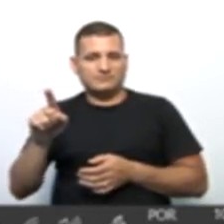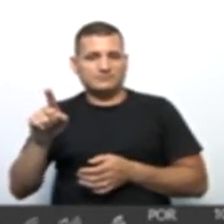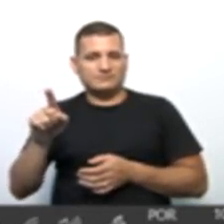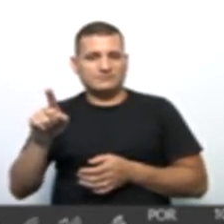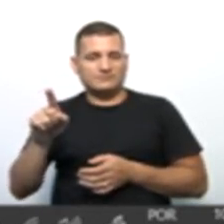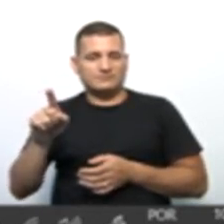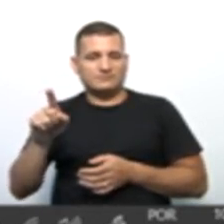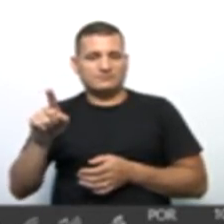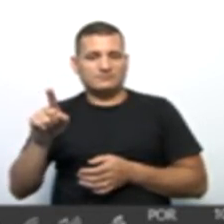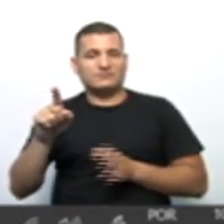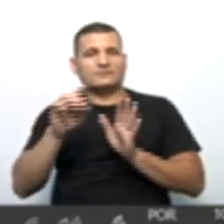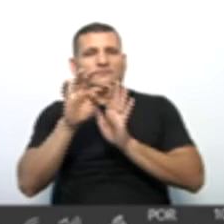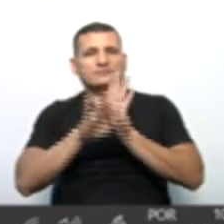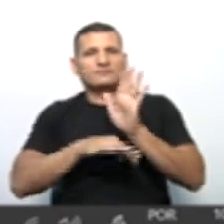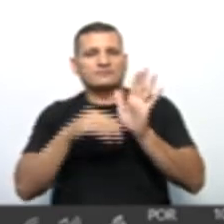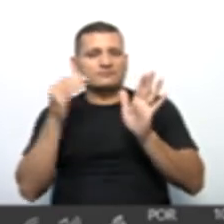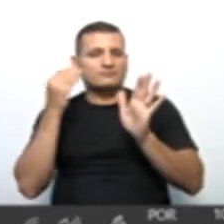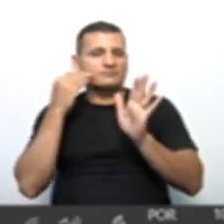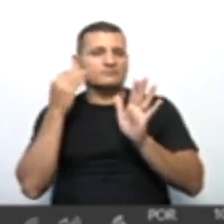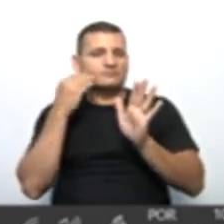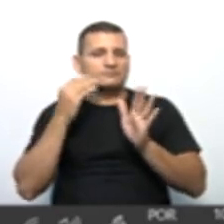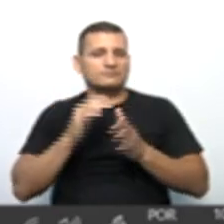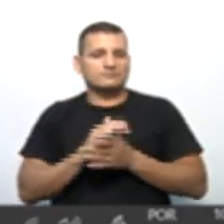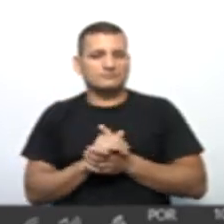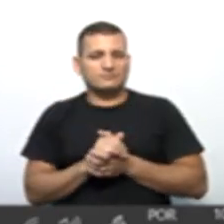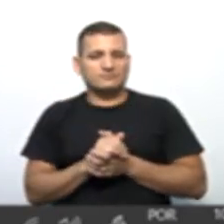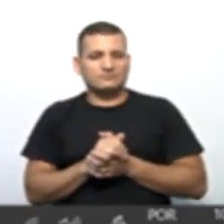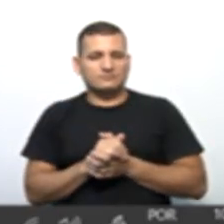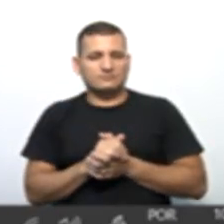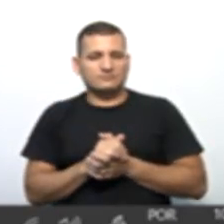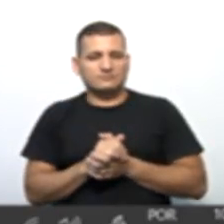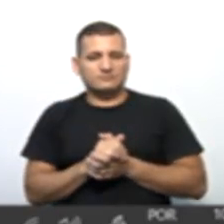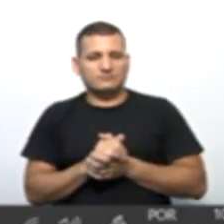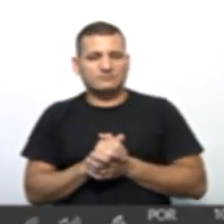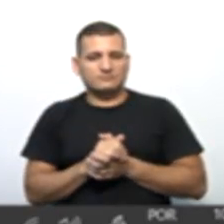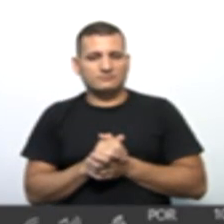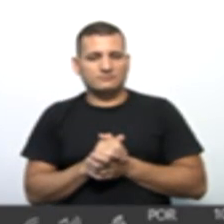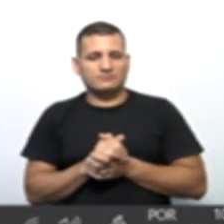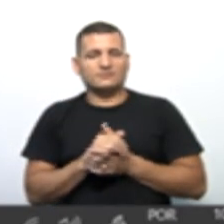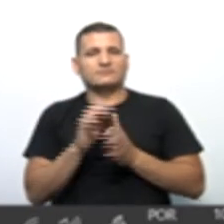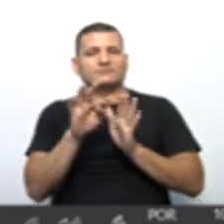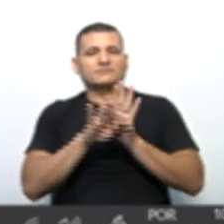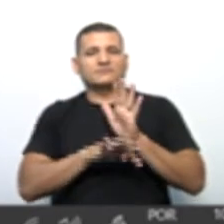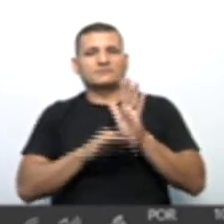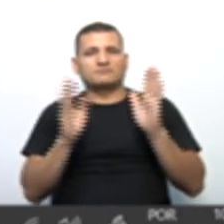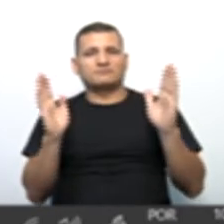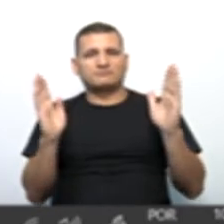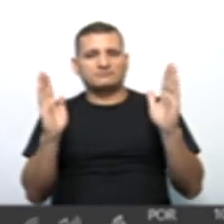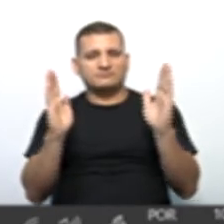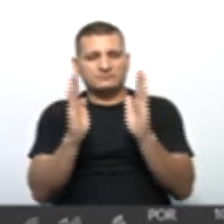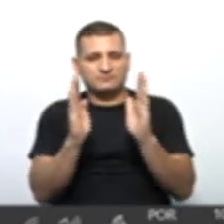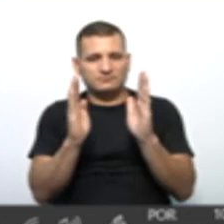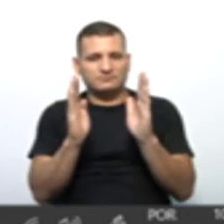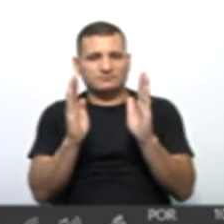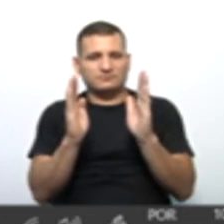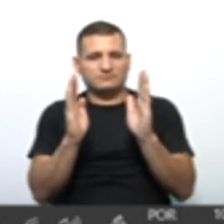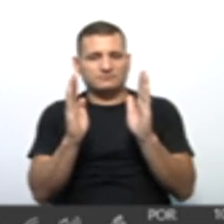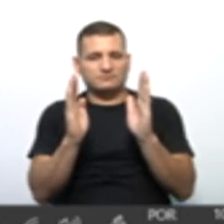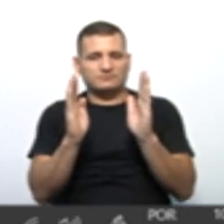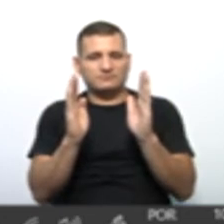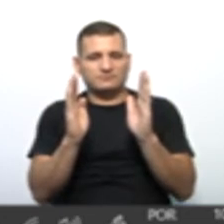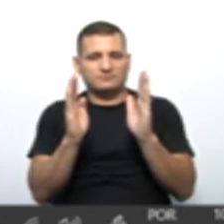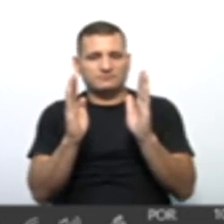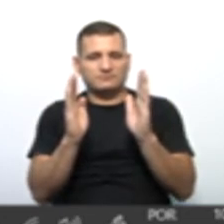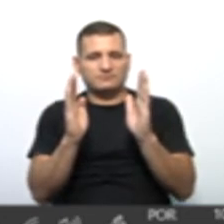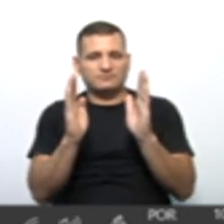texto lá embaixo eles fazem de uma forma do texto fica estreito né então você tem uma sensação apesar de não estar disposto